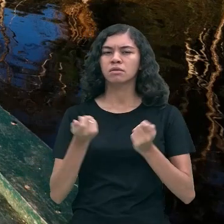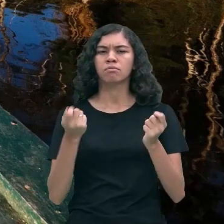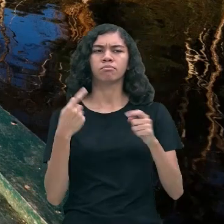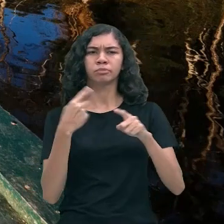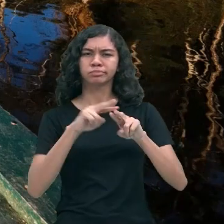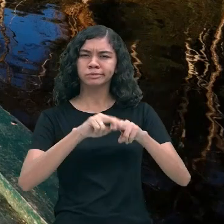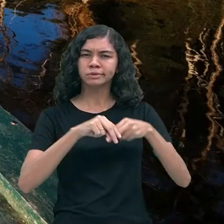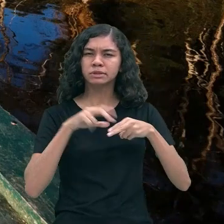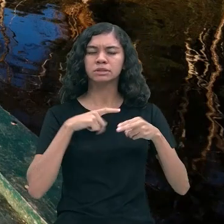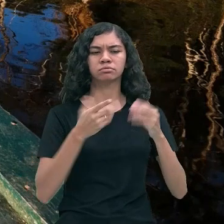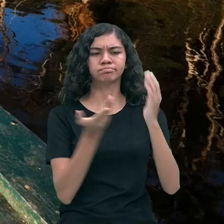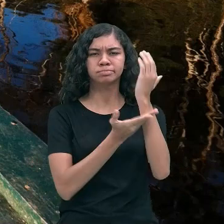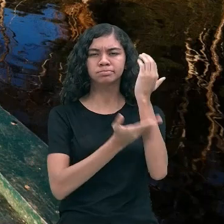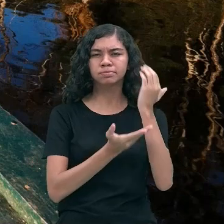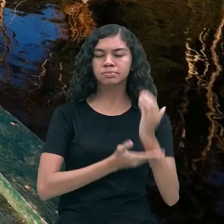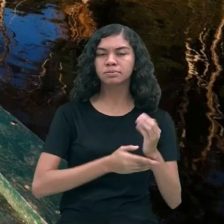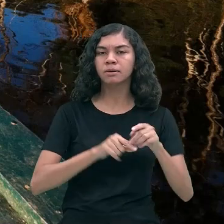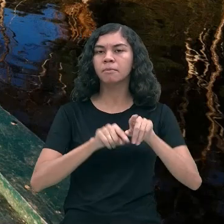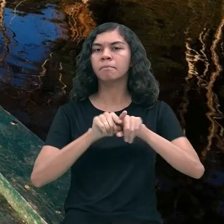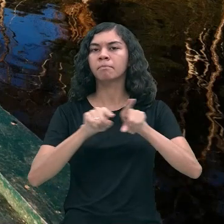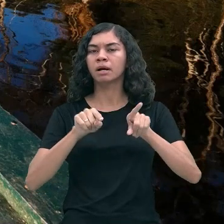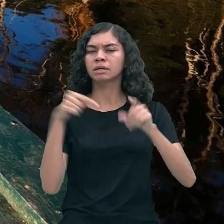ele acaba trazendo